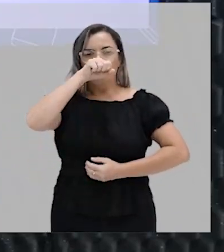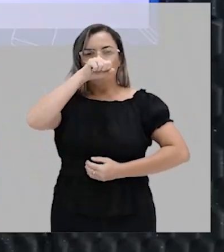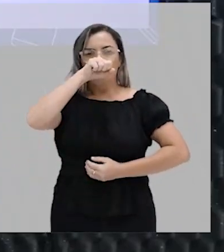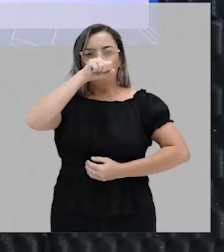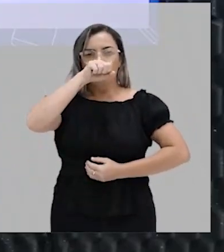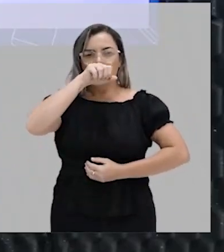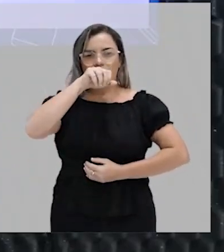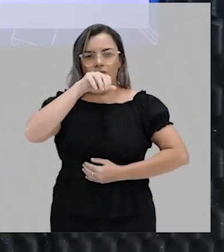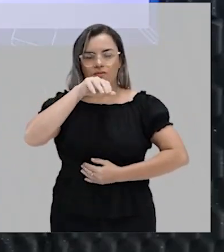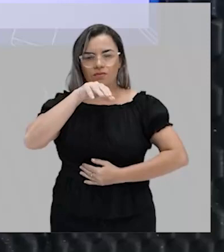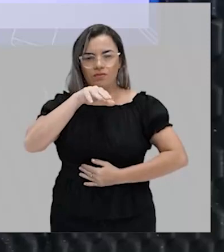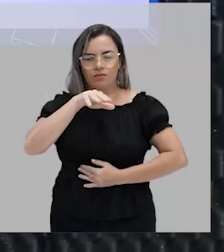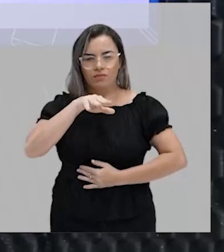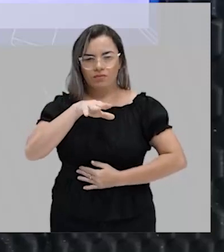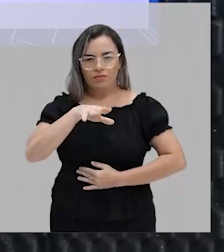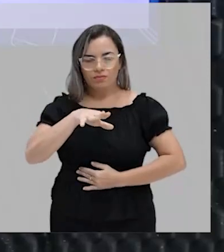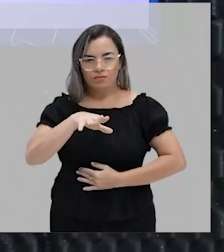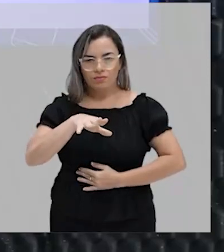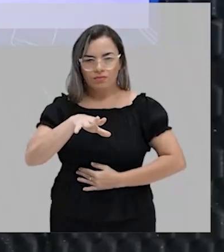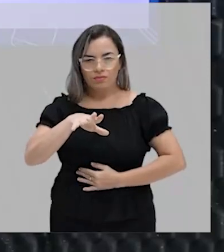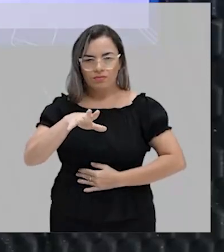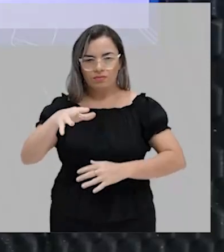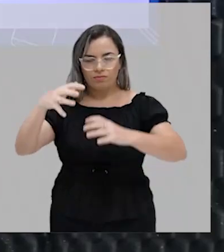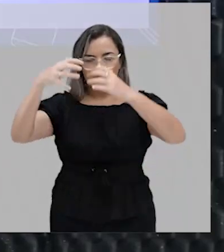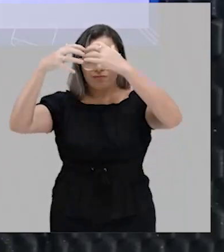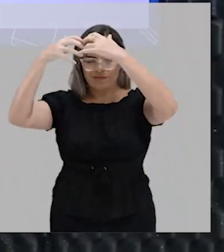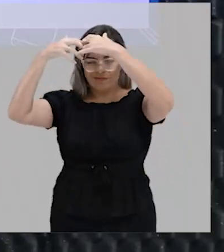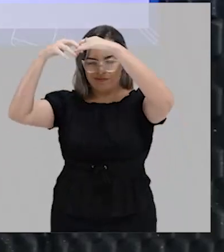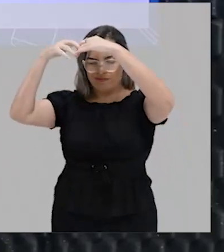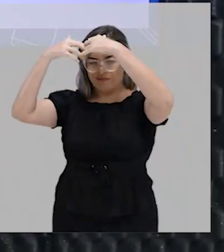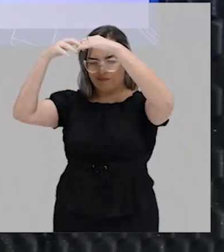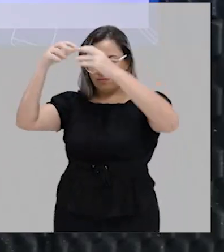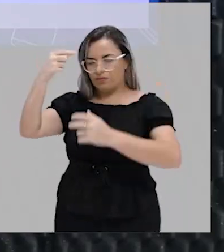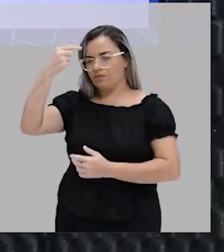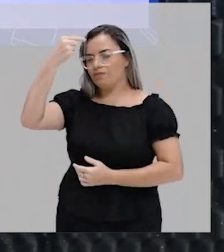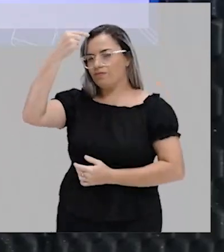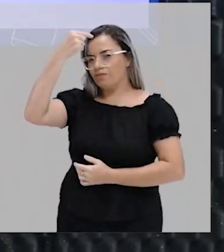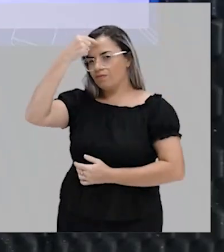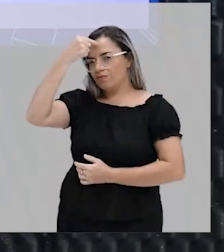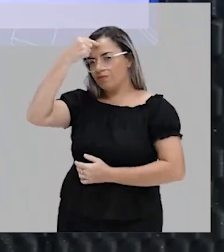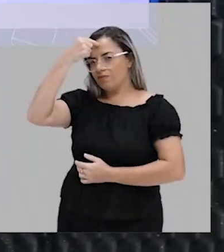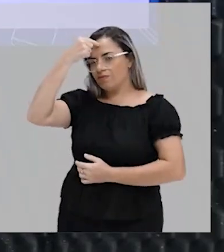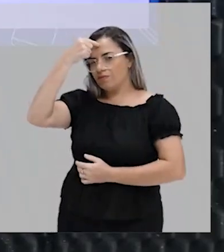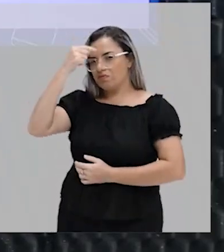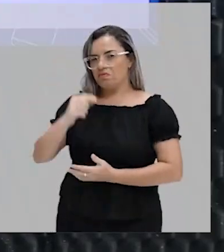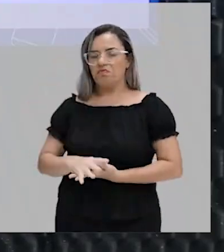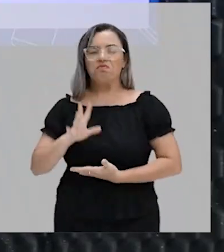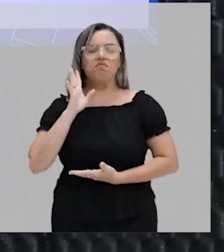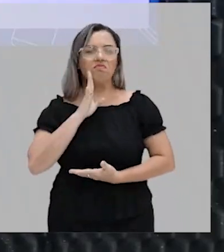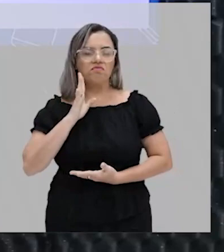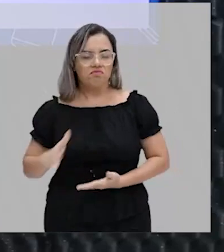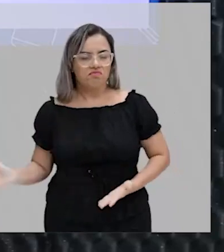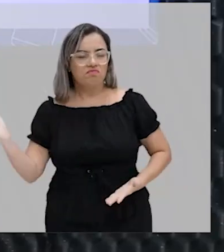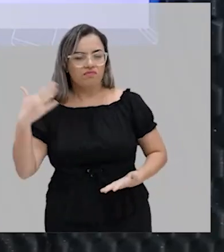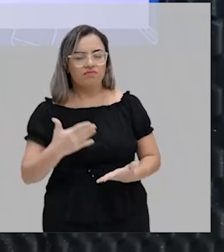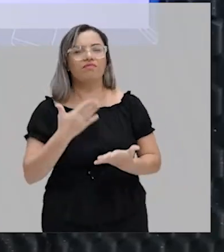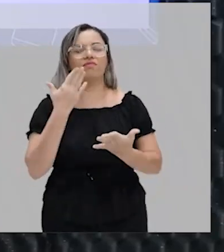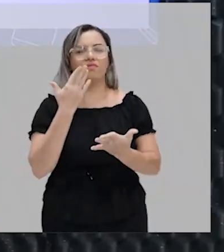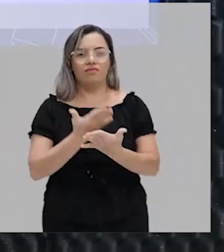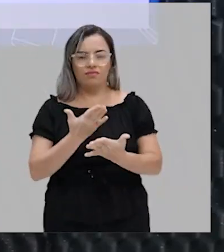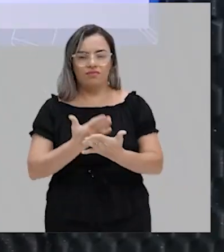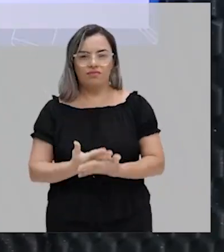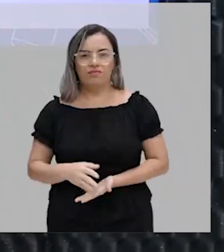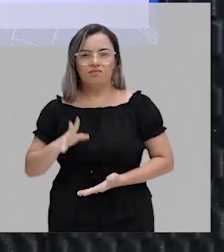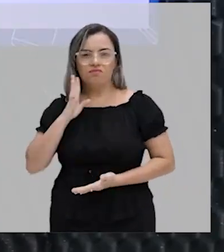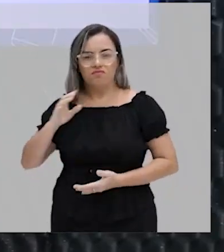aquela respirada legal, vai oxigenar o teu cérebro, né, para tu pensar, raciocinar bacana. E agora vamos para cima, porque vai ser